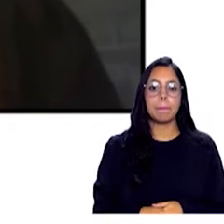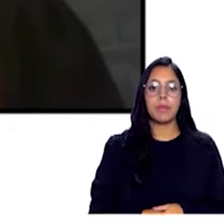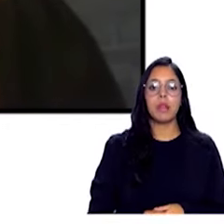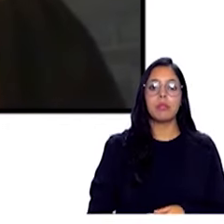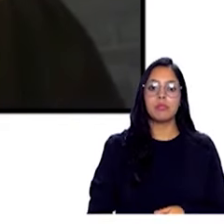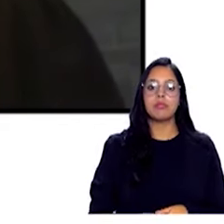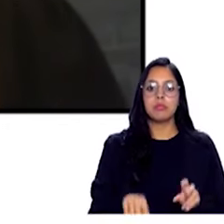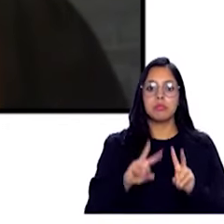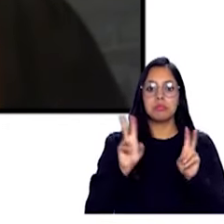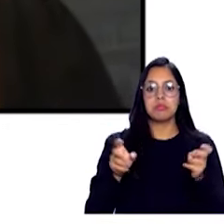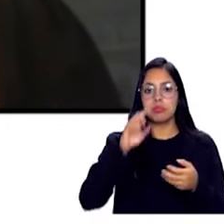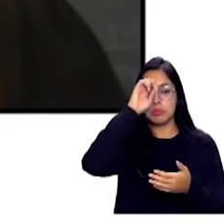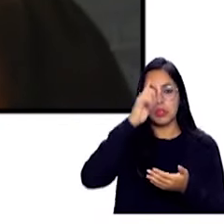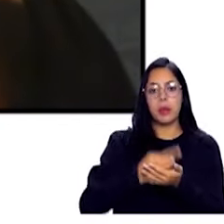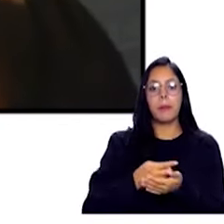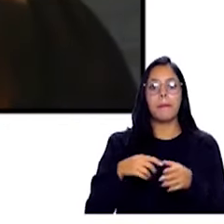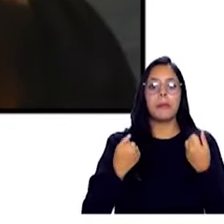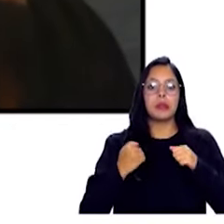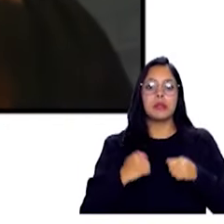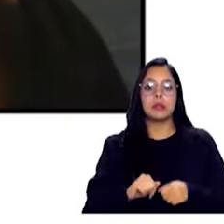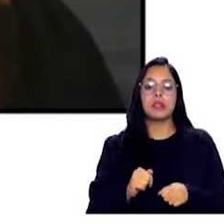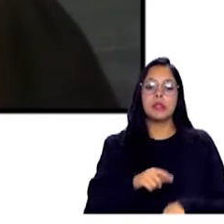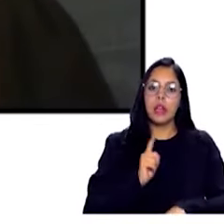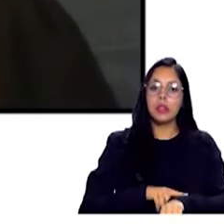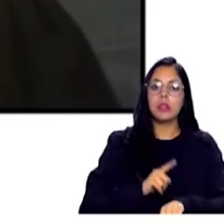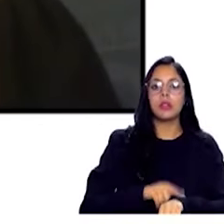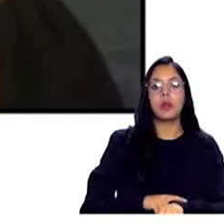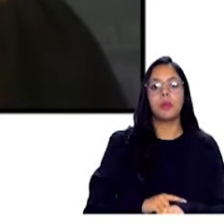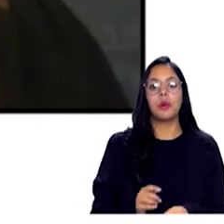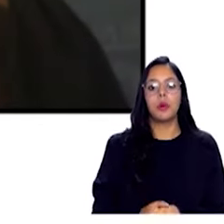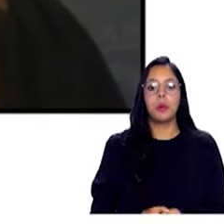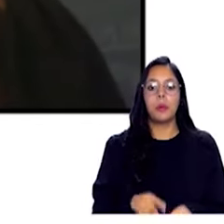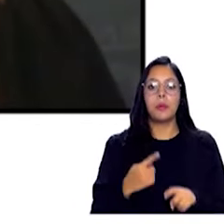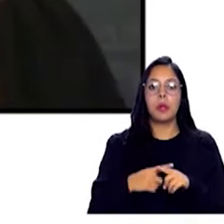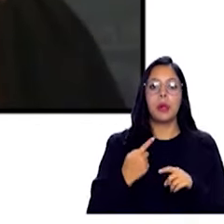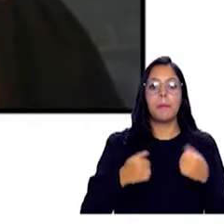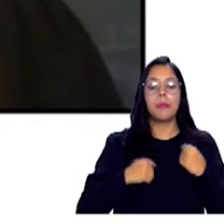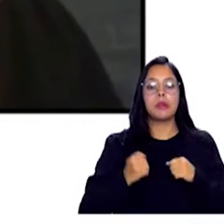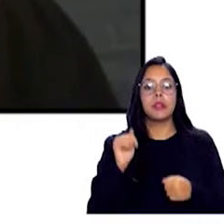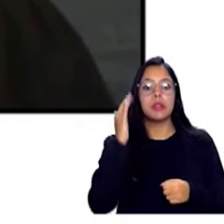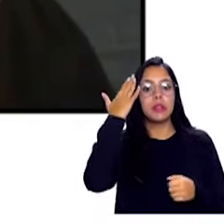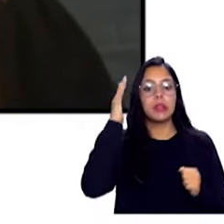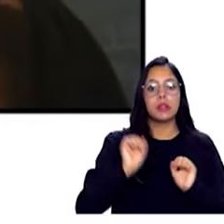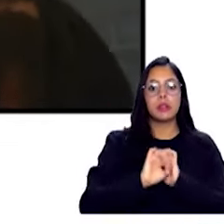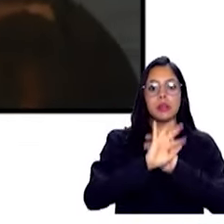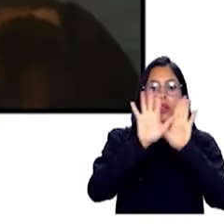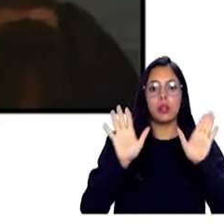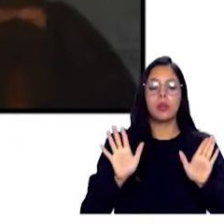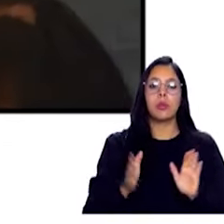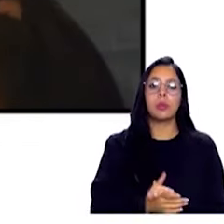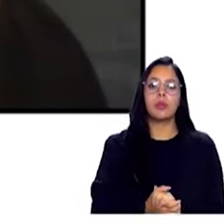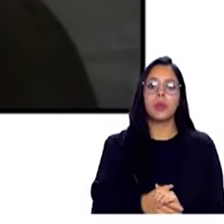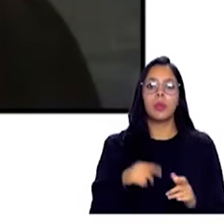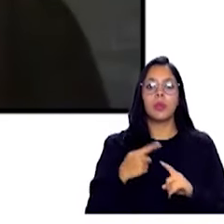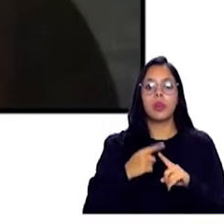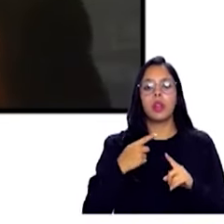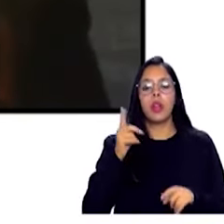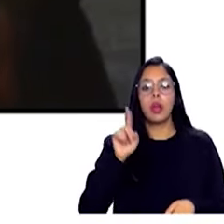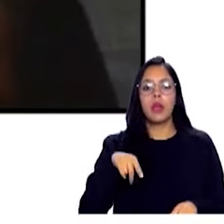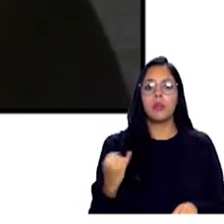demandam tempo Porque elas precisam antes de tudo serem compreendidas porque que eu acho importante que a gente freee